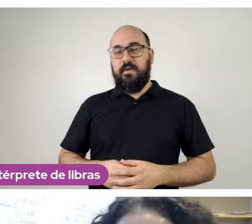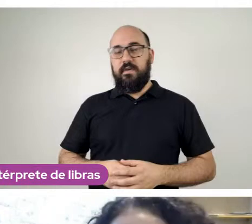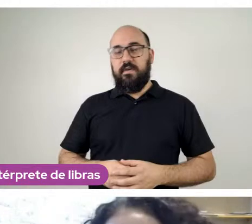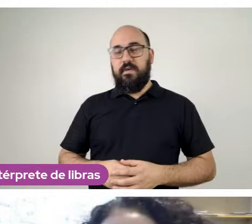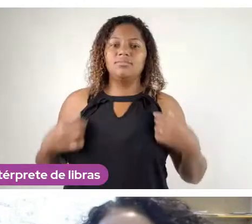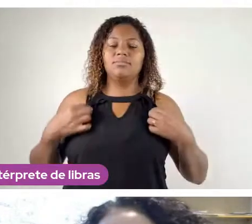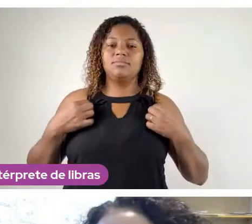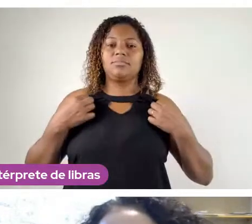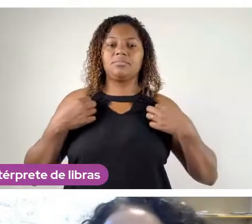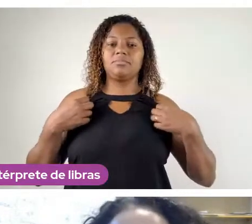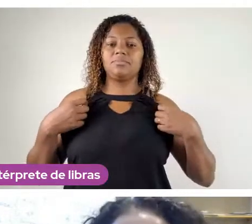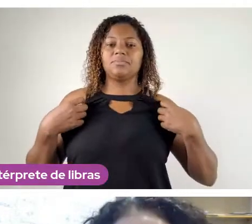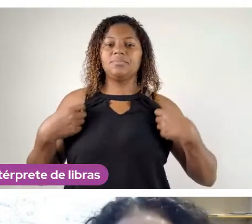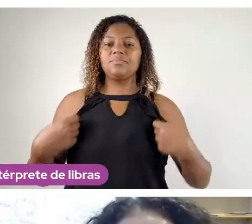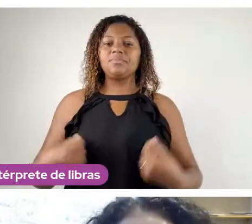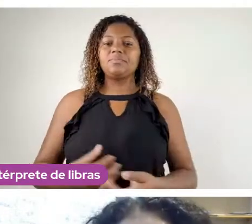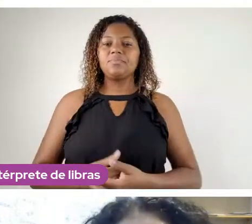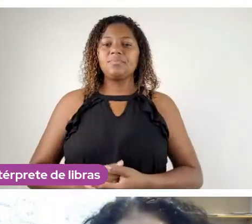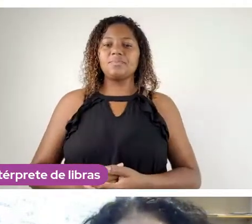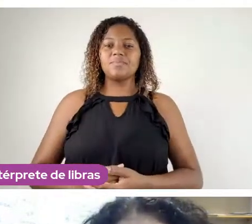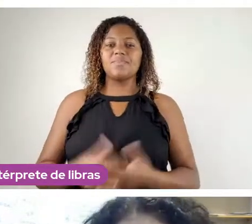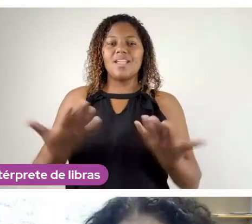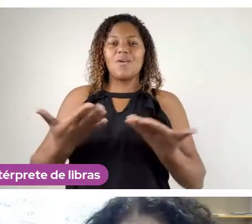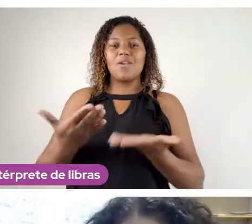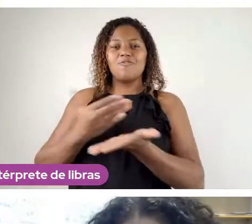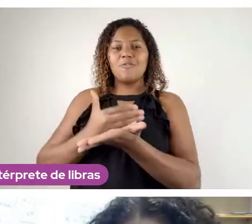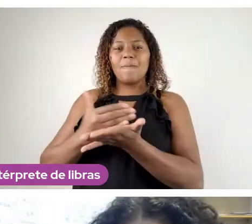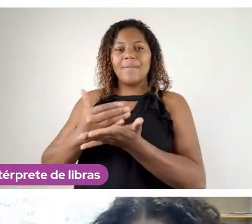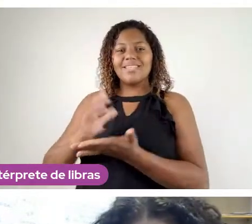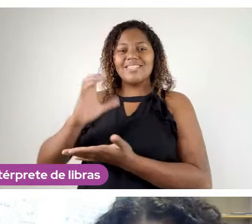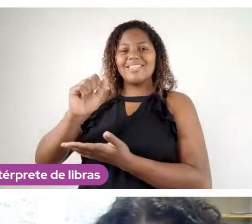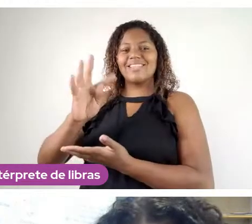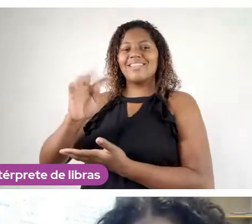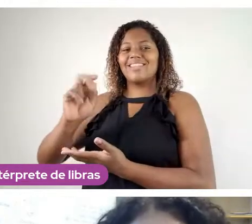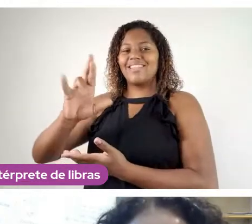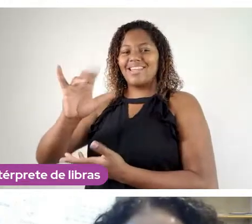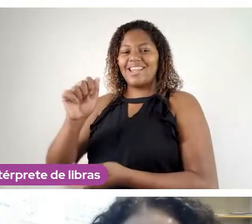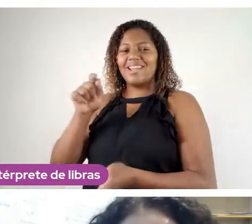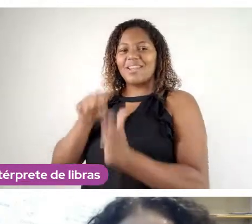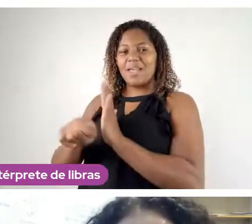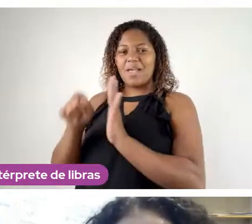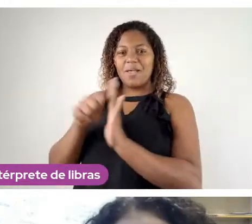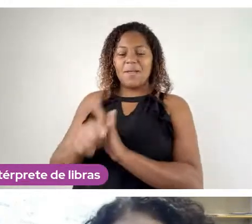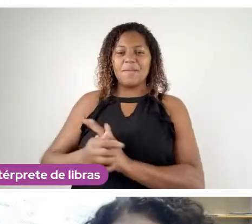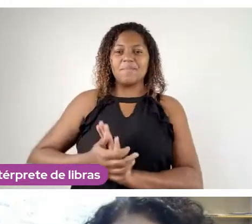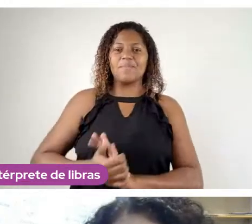Vale. Voy a empezar por Catarina con algunas preguntas, ¿vale?